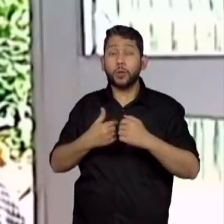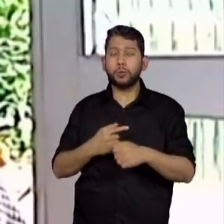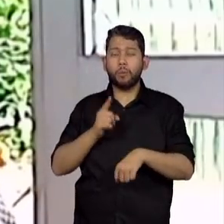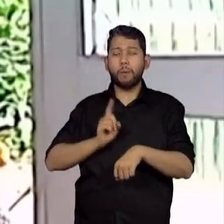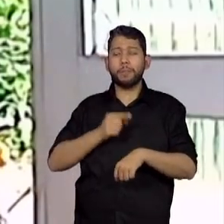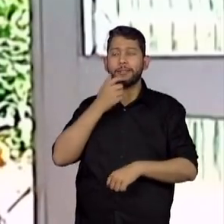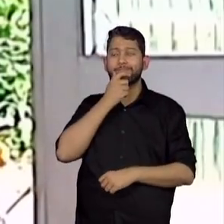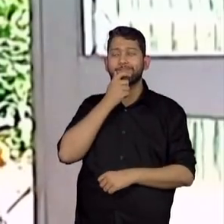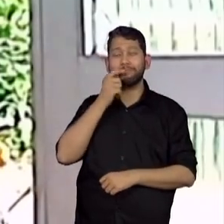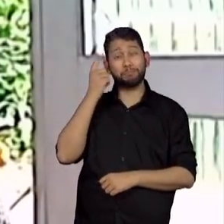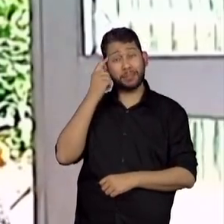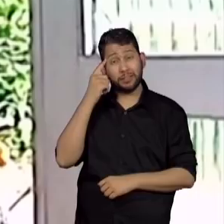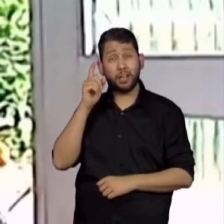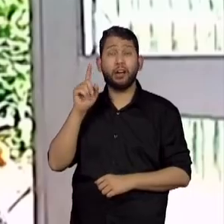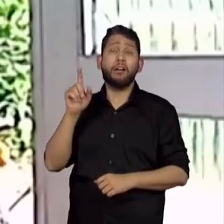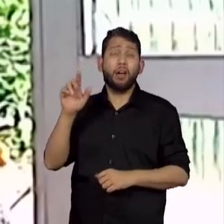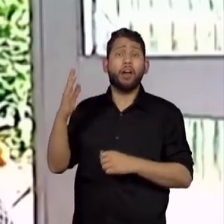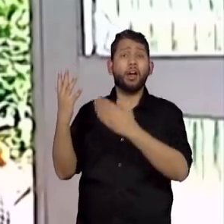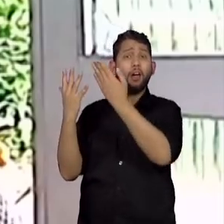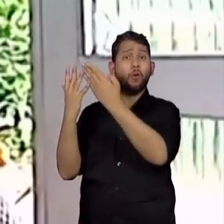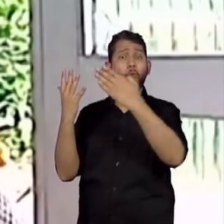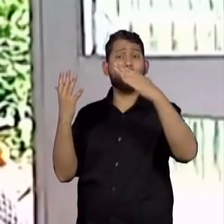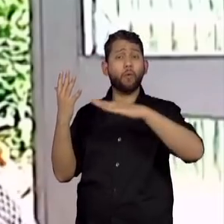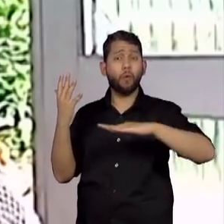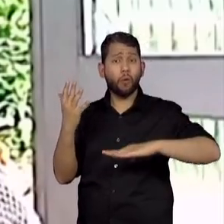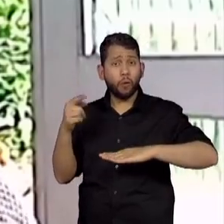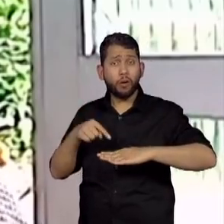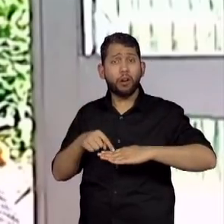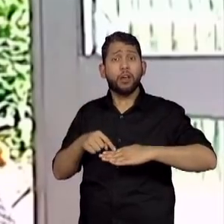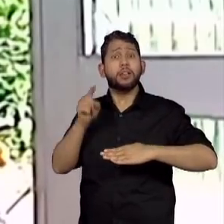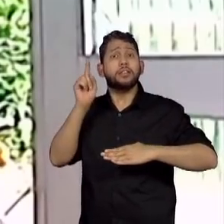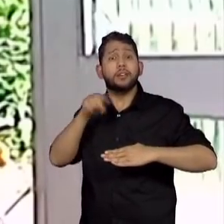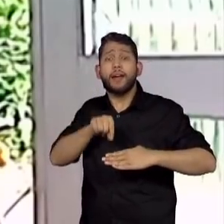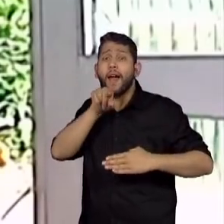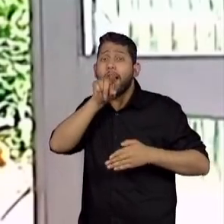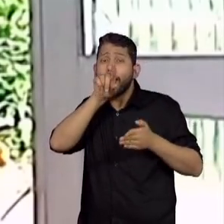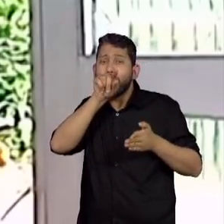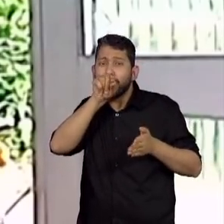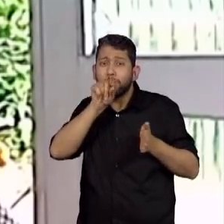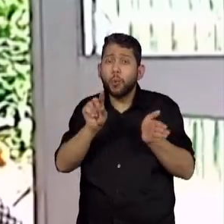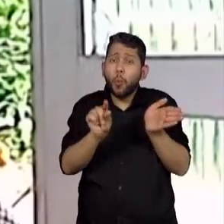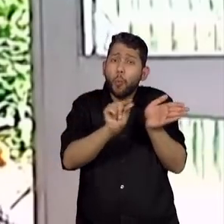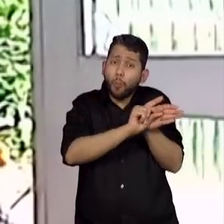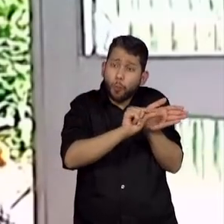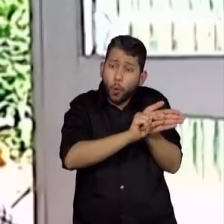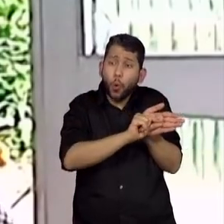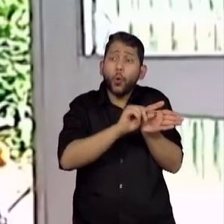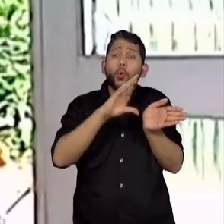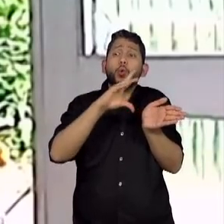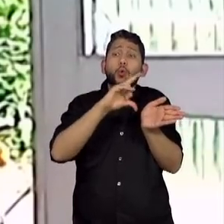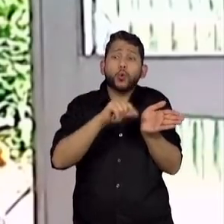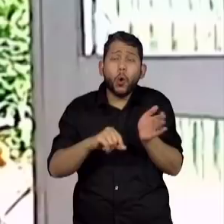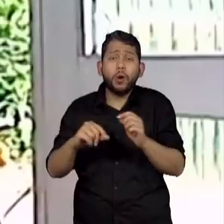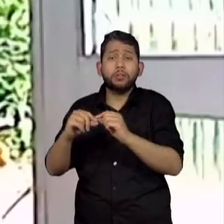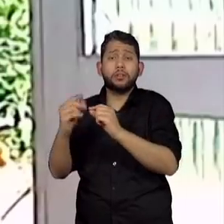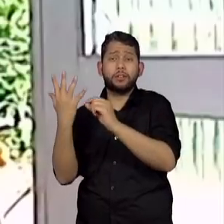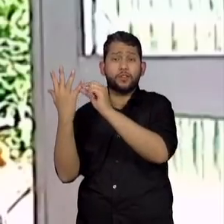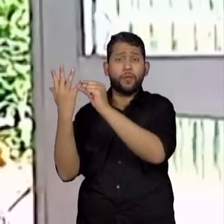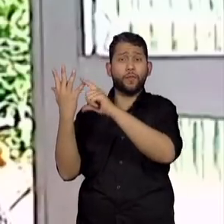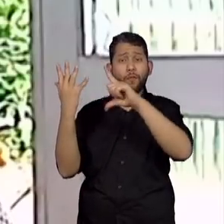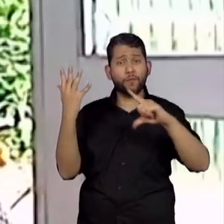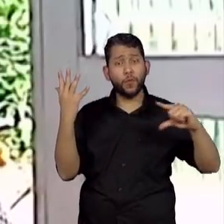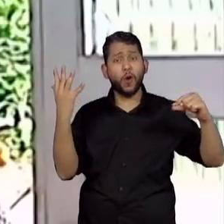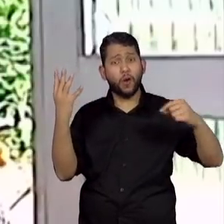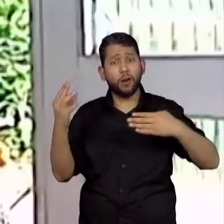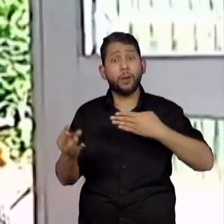a primeira ideia foi fazer uma coleção de aves todas ameaçadas de extinção e foram todas bordadas nessas folhas, né?